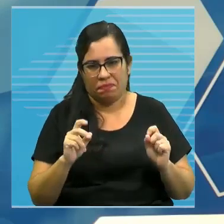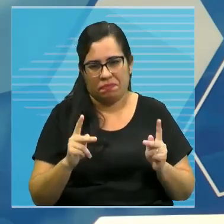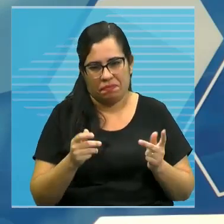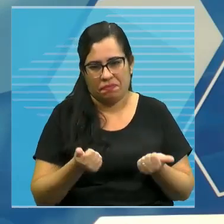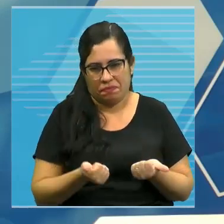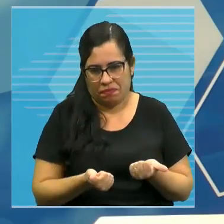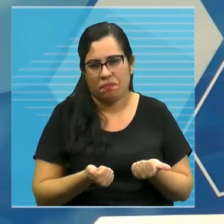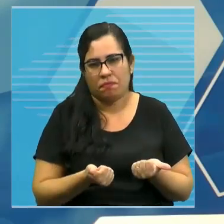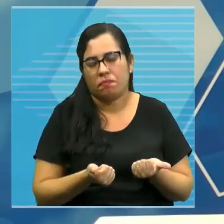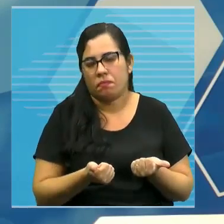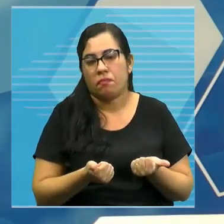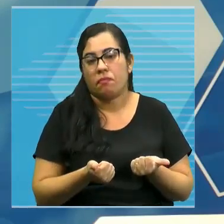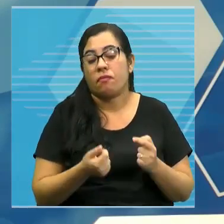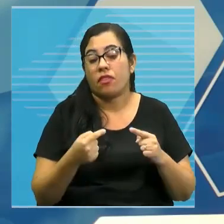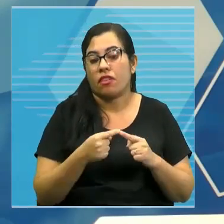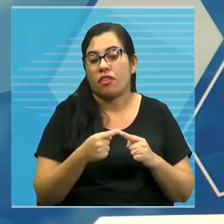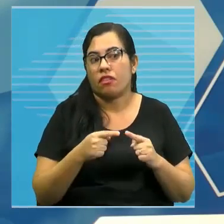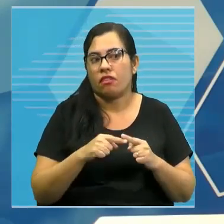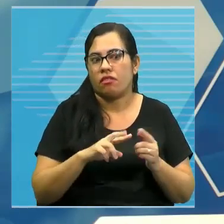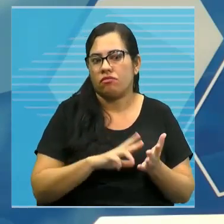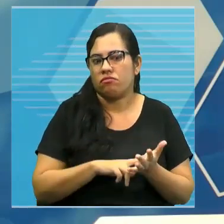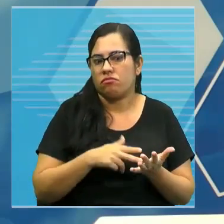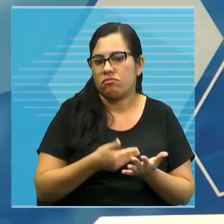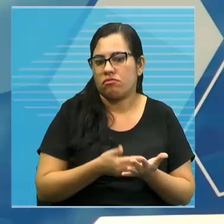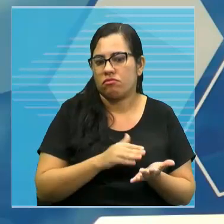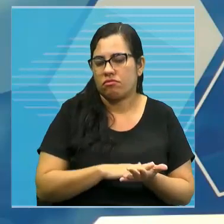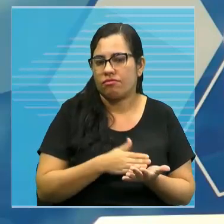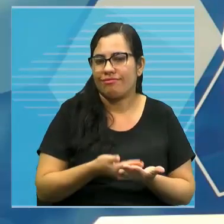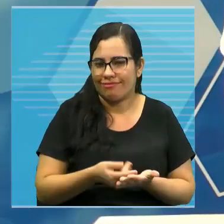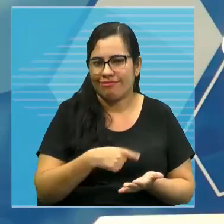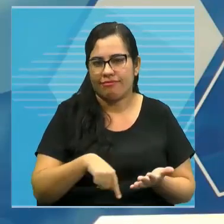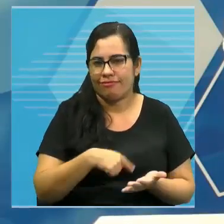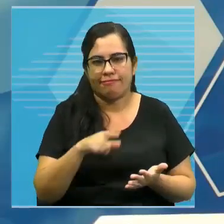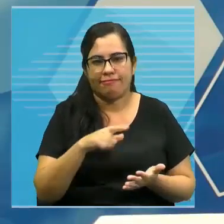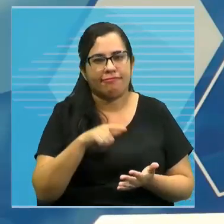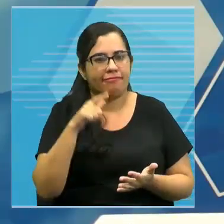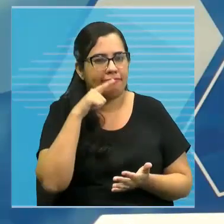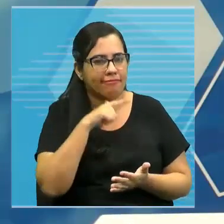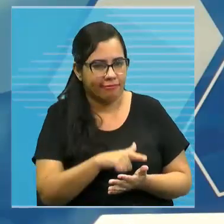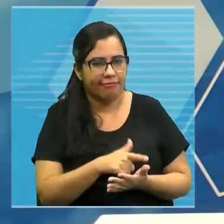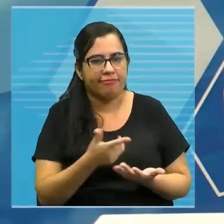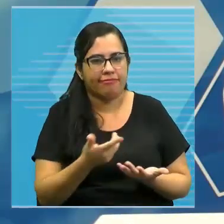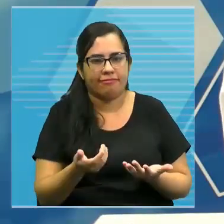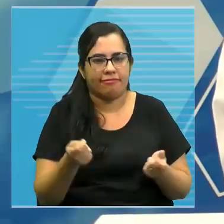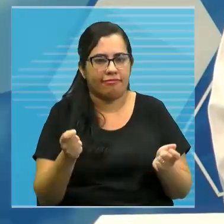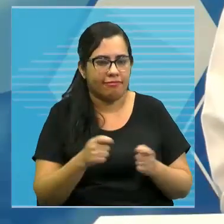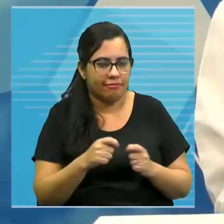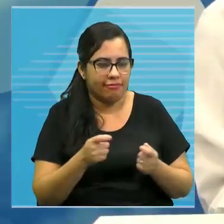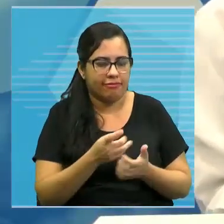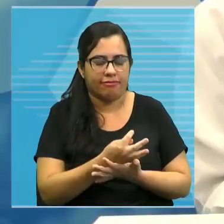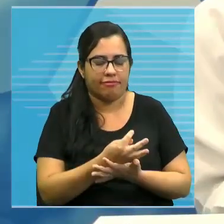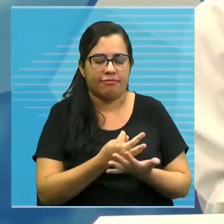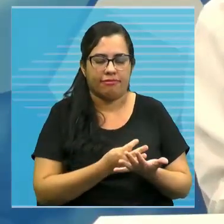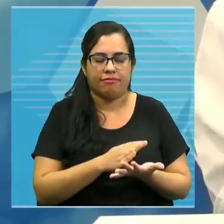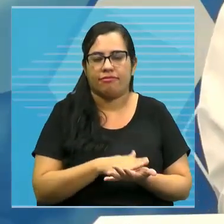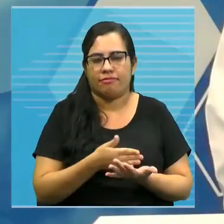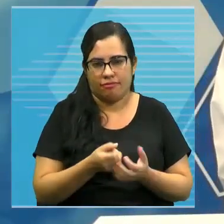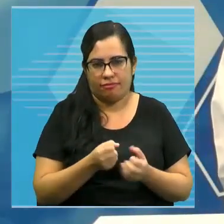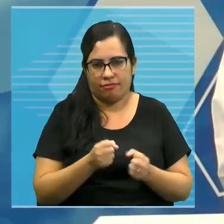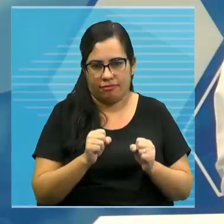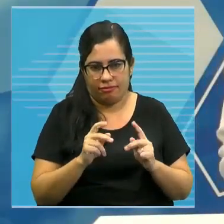são questões de interpretação eu acho que hoje ainda hoje a gente consegue fazer interpretação de texto tá